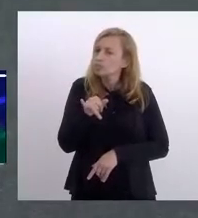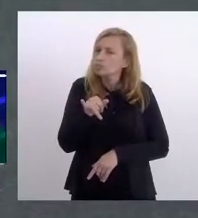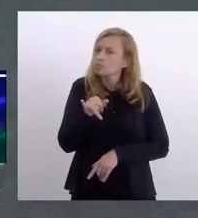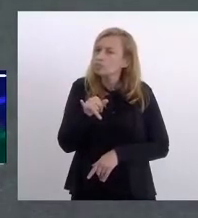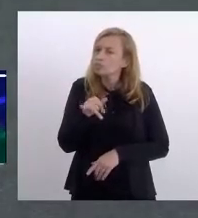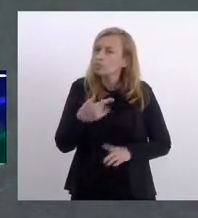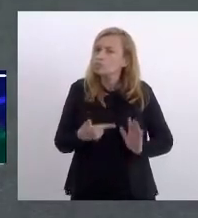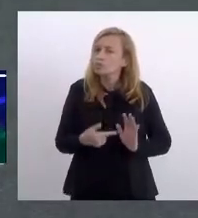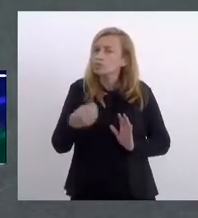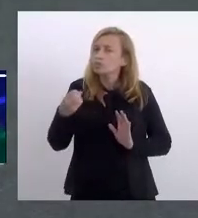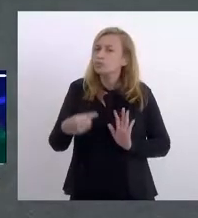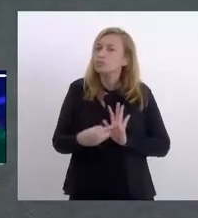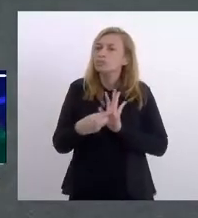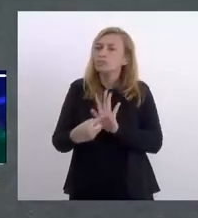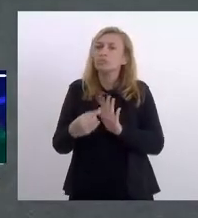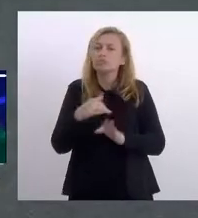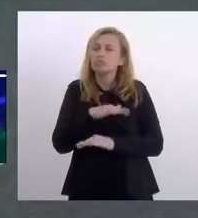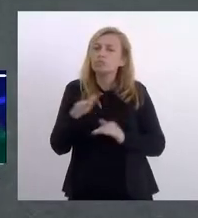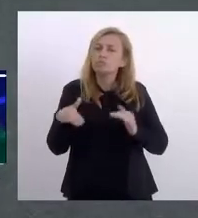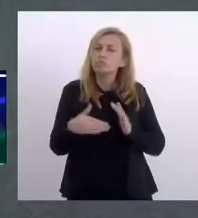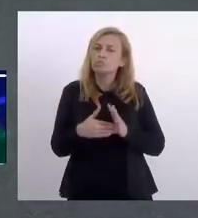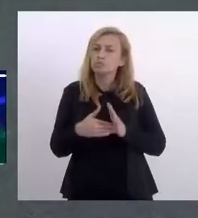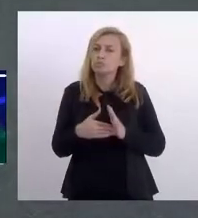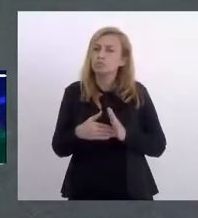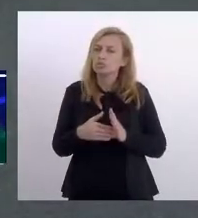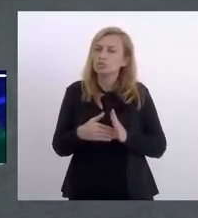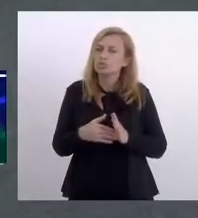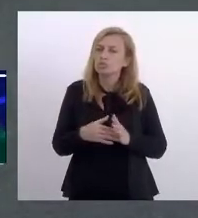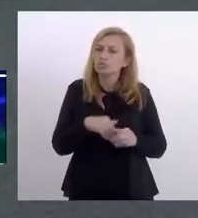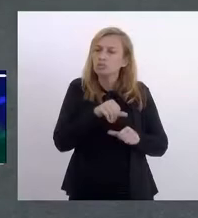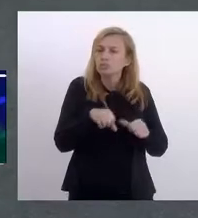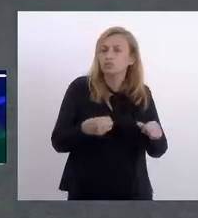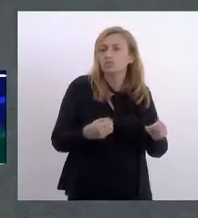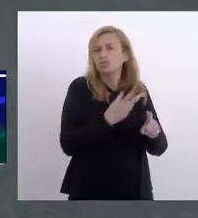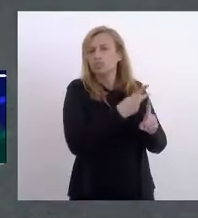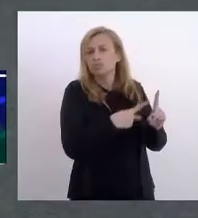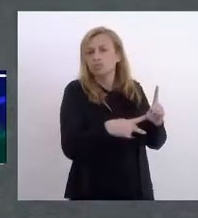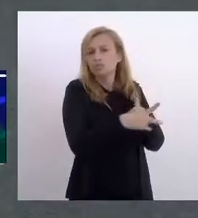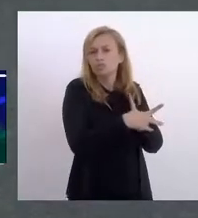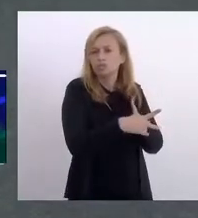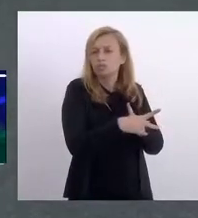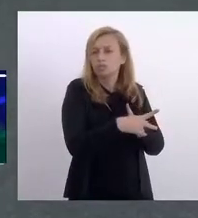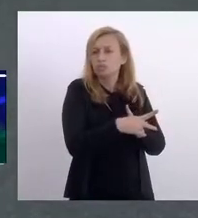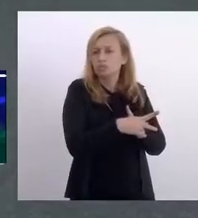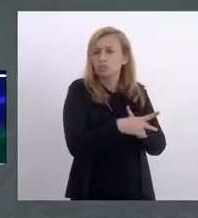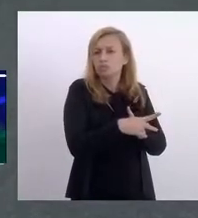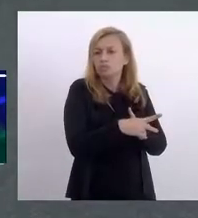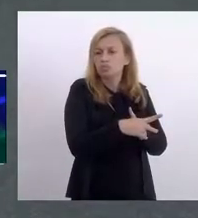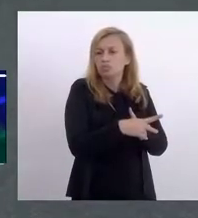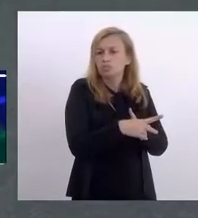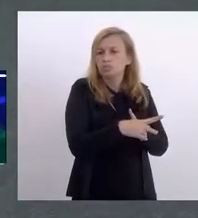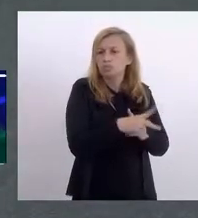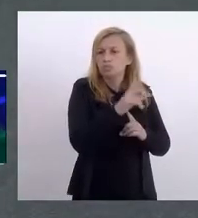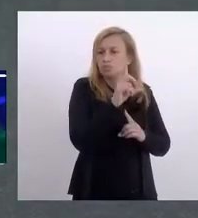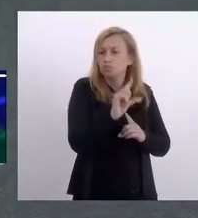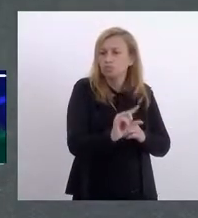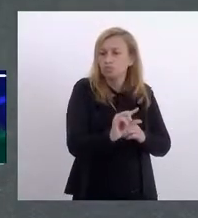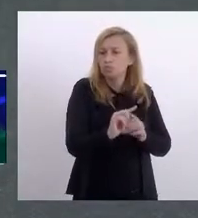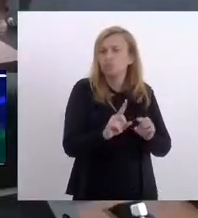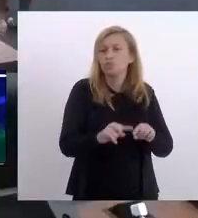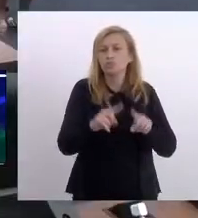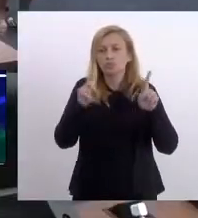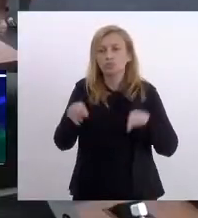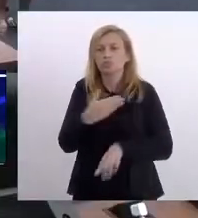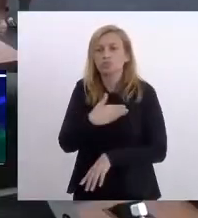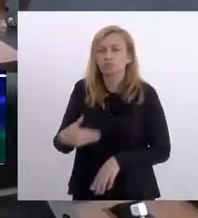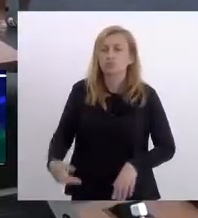desvela toda uma tentativa, inclusive, de reforma da Previdência, que onera os servidores